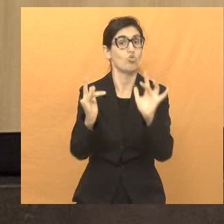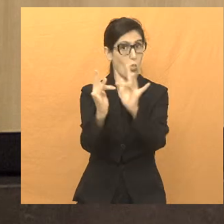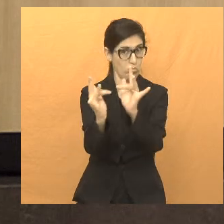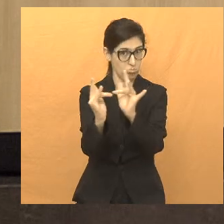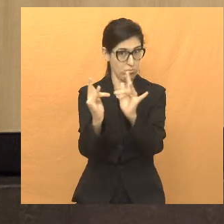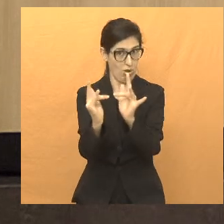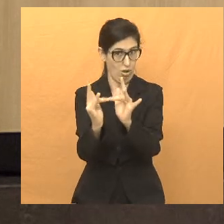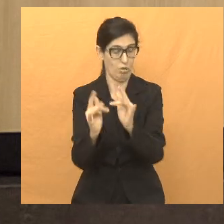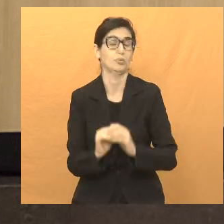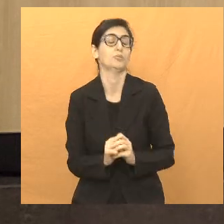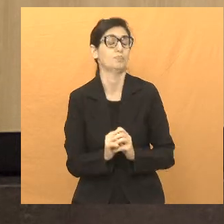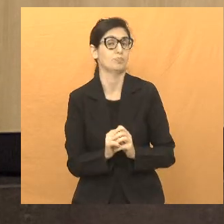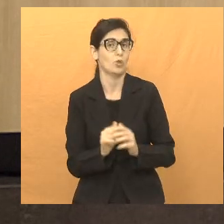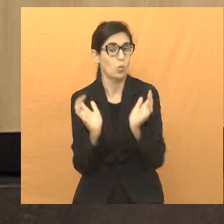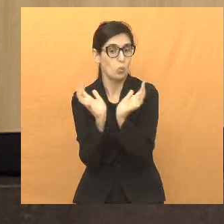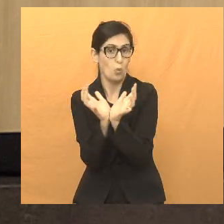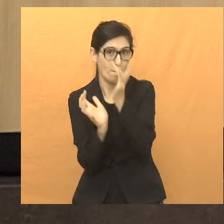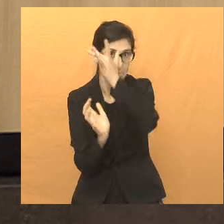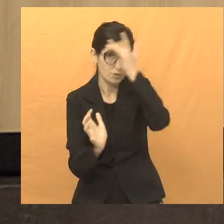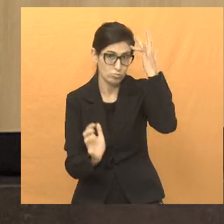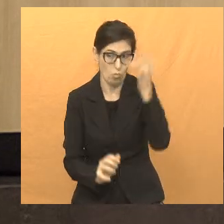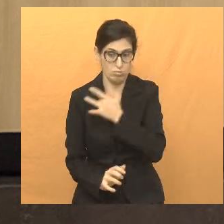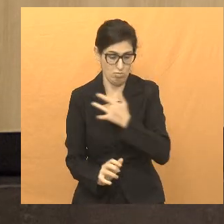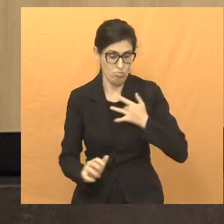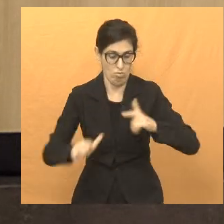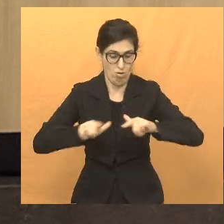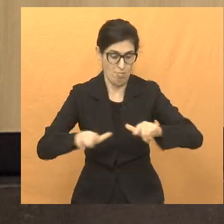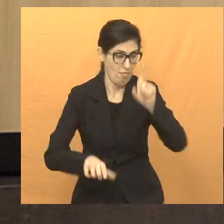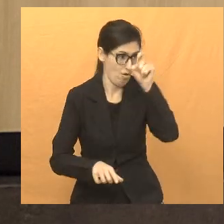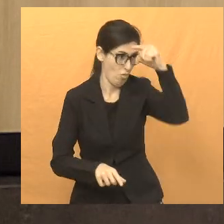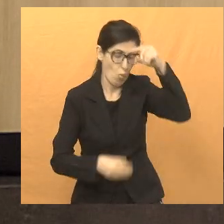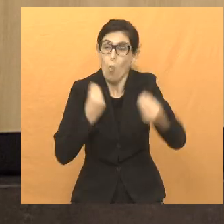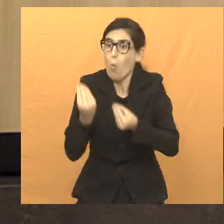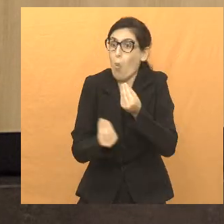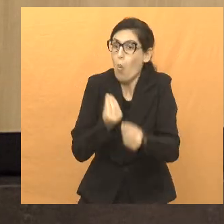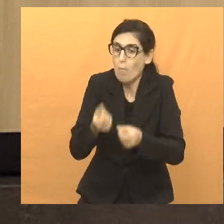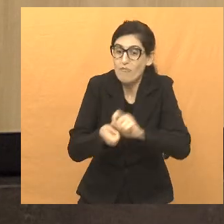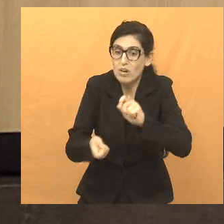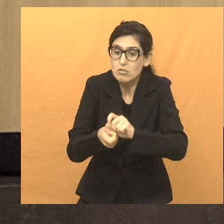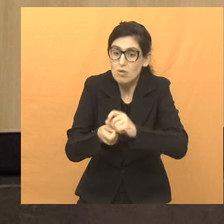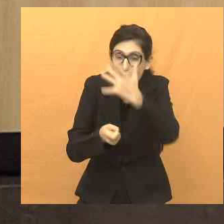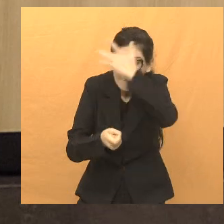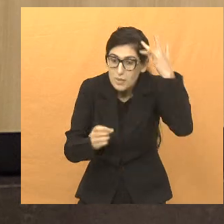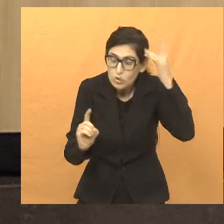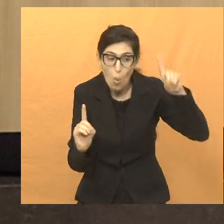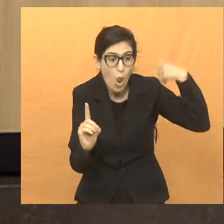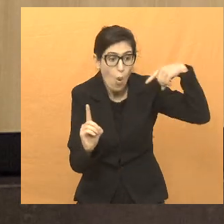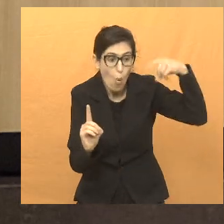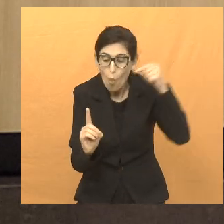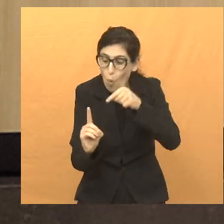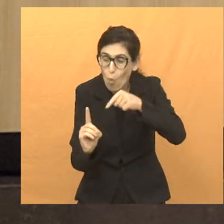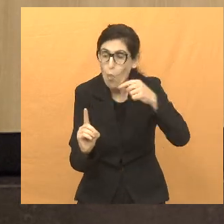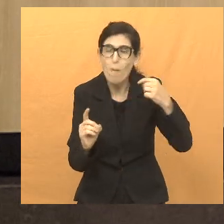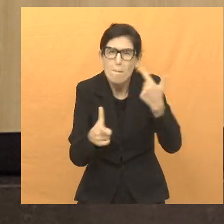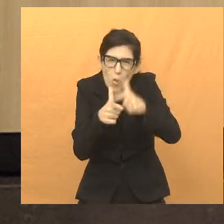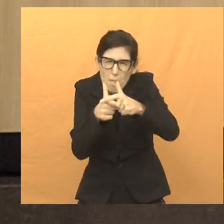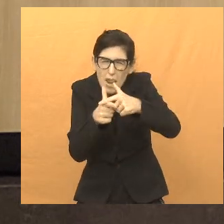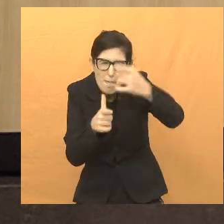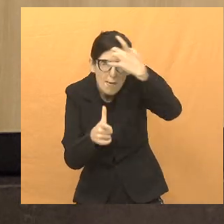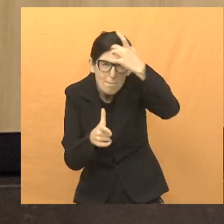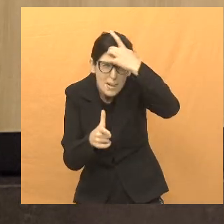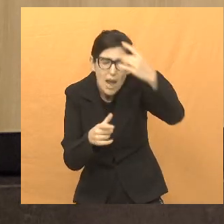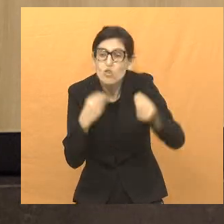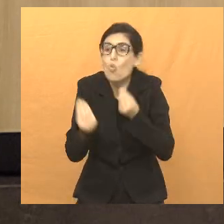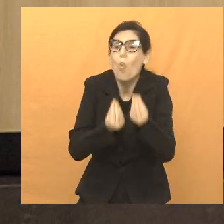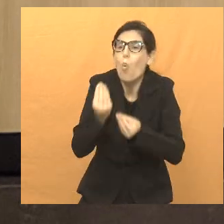agentes comunitários de saúde, eles têm muita noção do que fazer com esses pacientes, de como lidar com esses pacientes e com essas famílias, né?